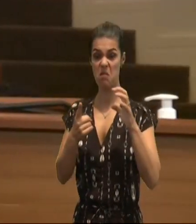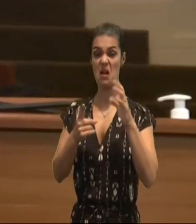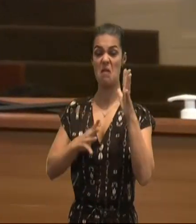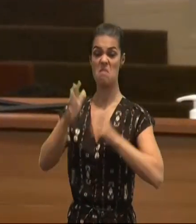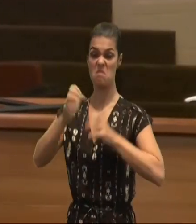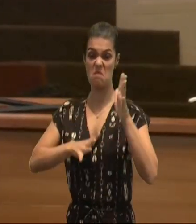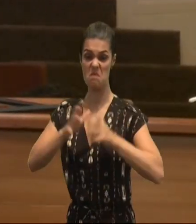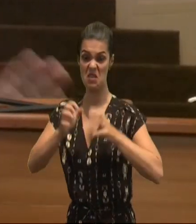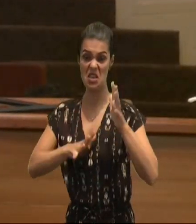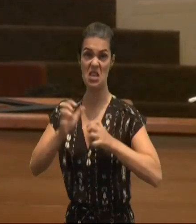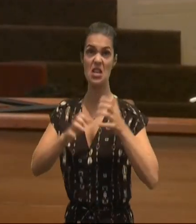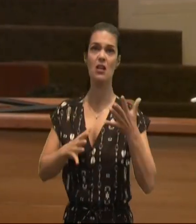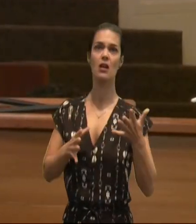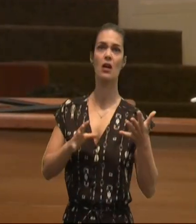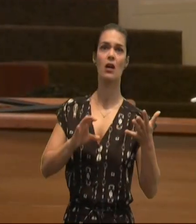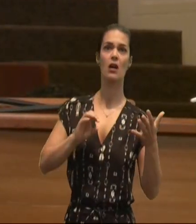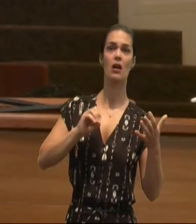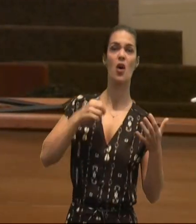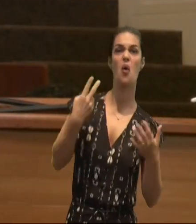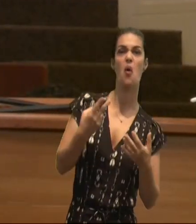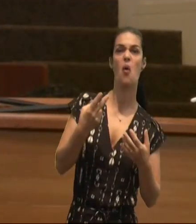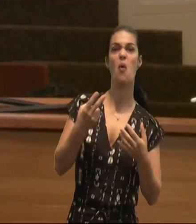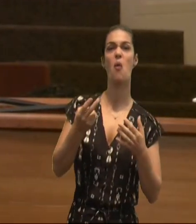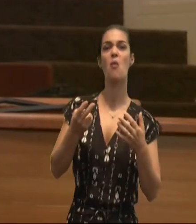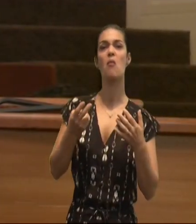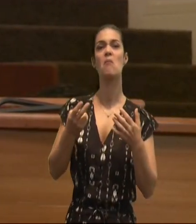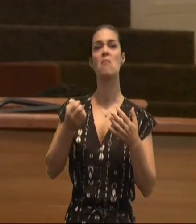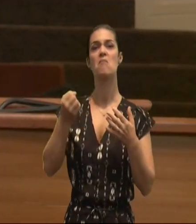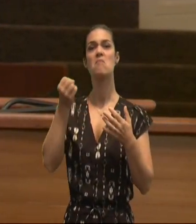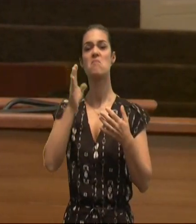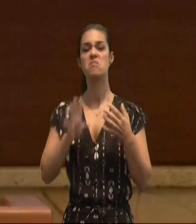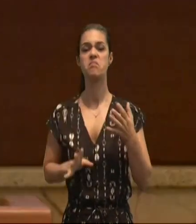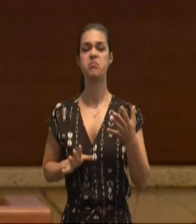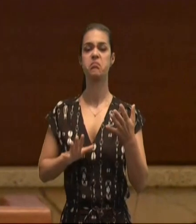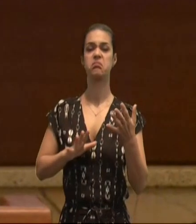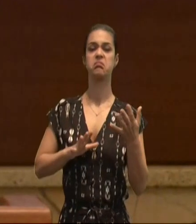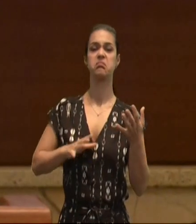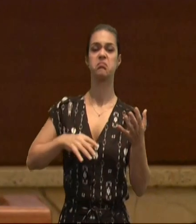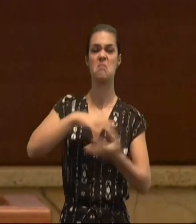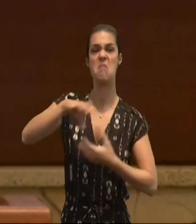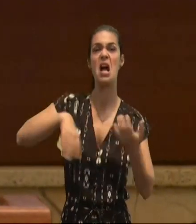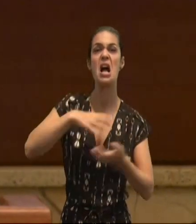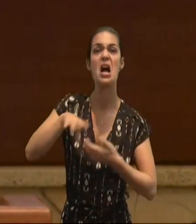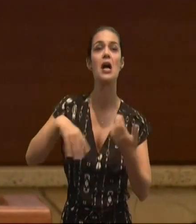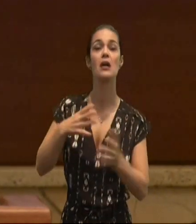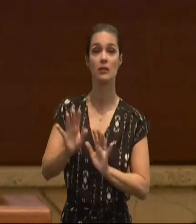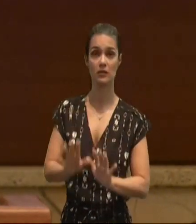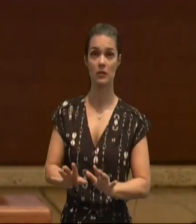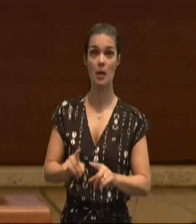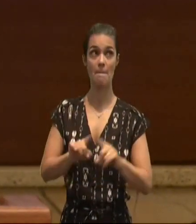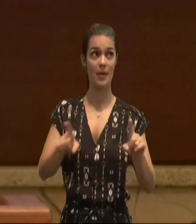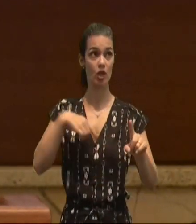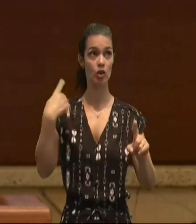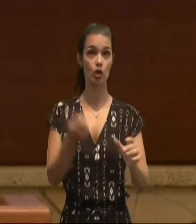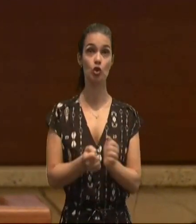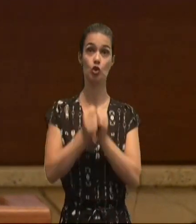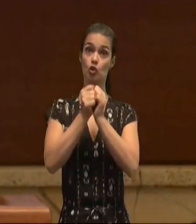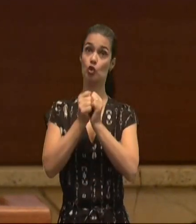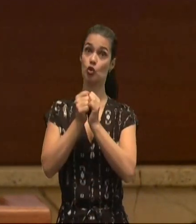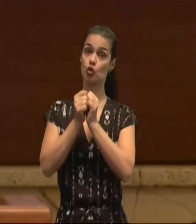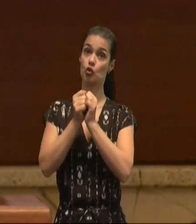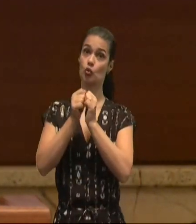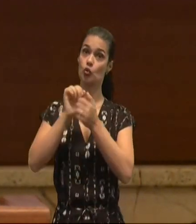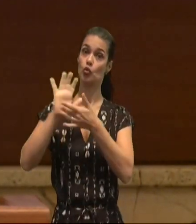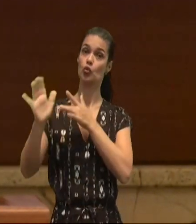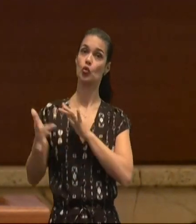tentando criar tantas coisas. Mas que nós possamos, meus irmãos, em Cristo Jesus,